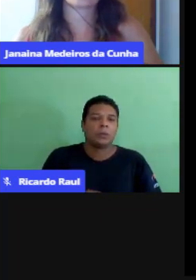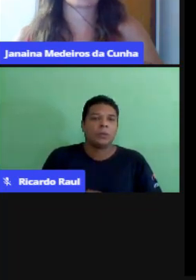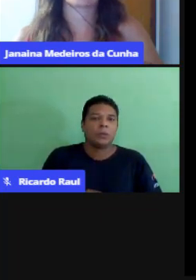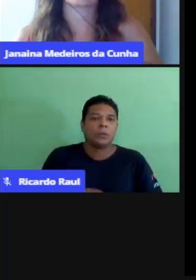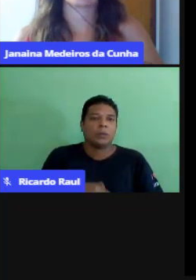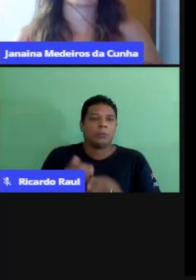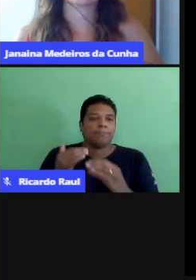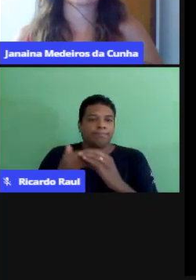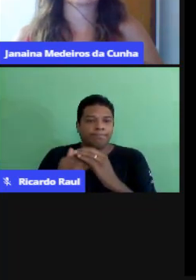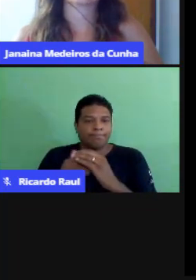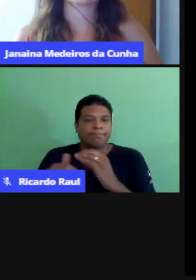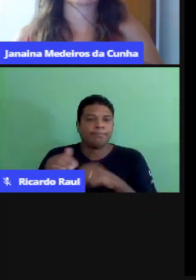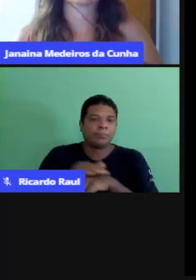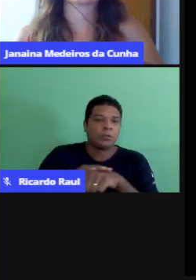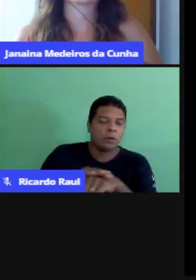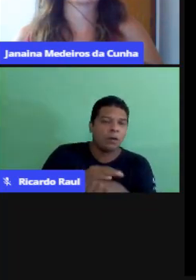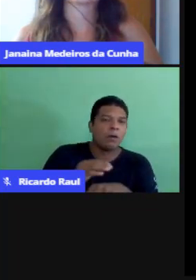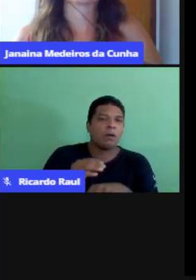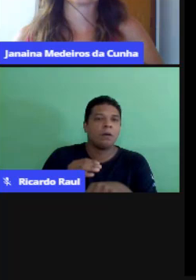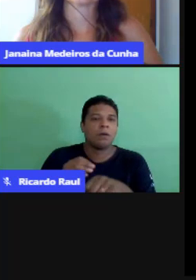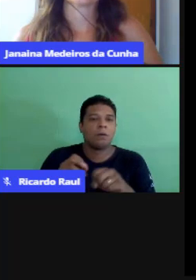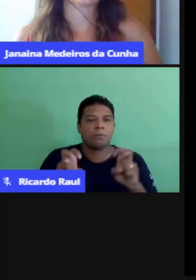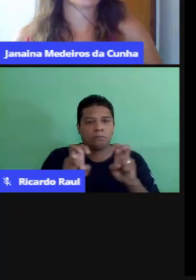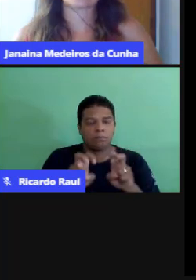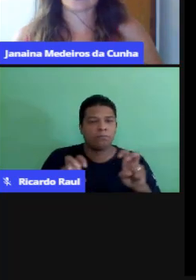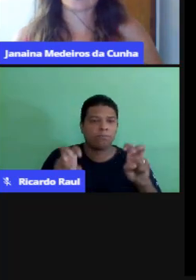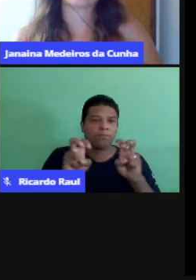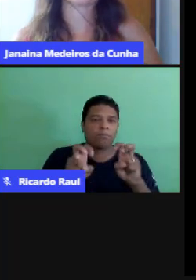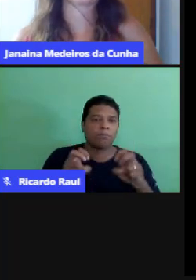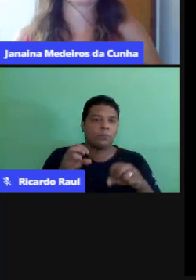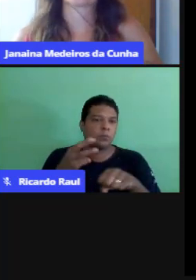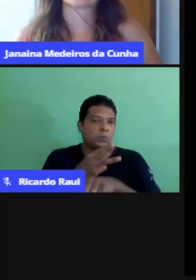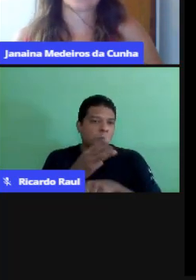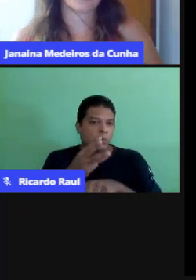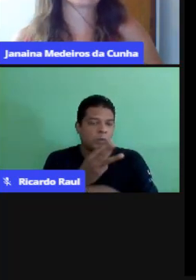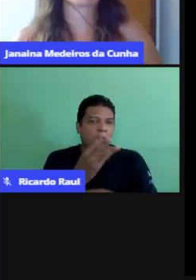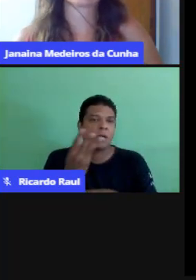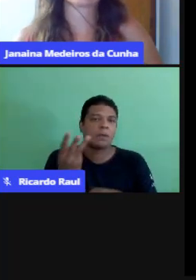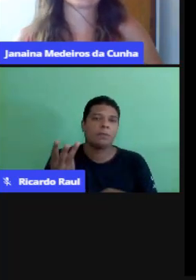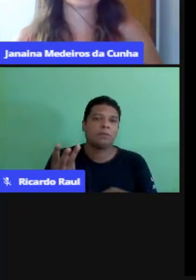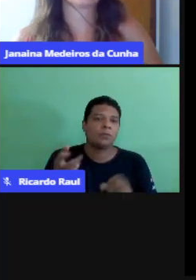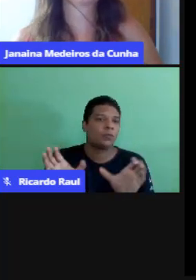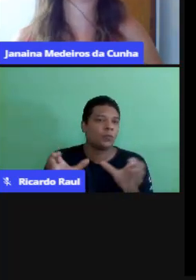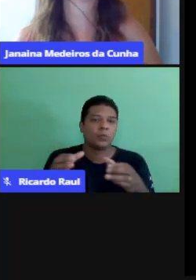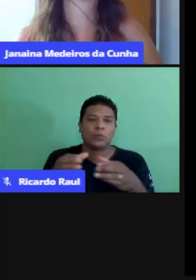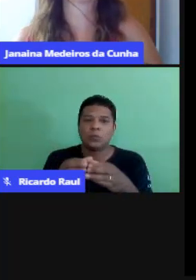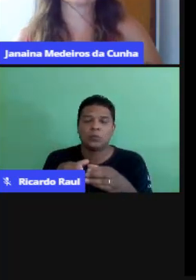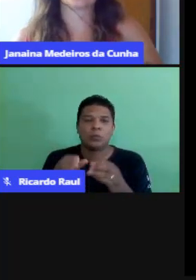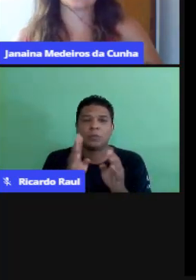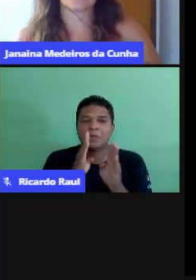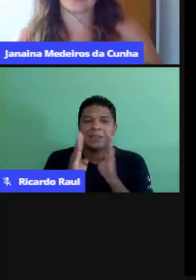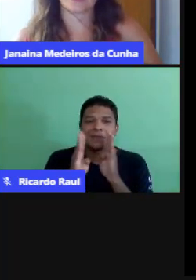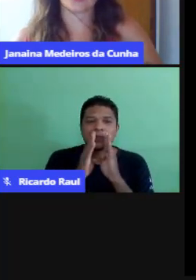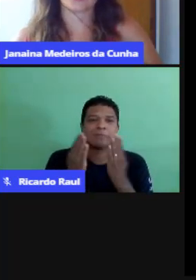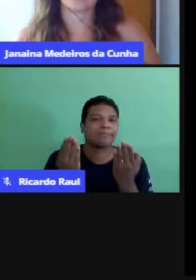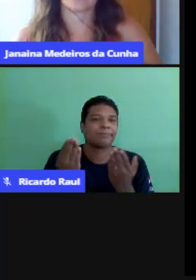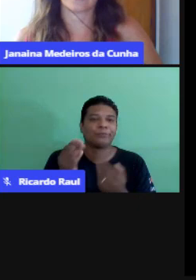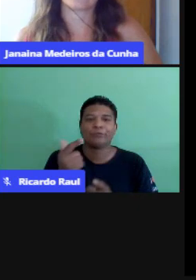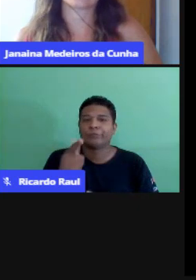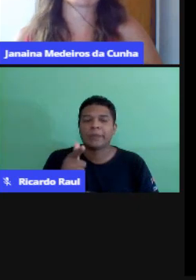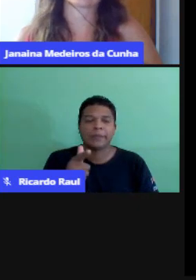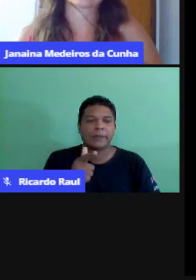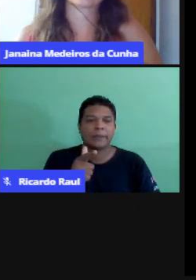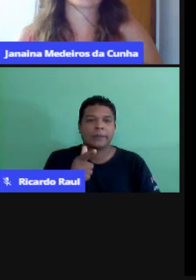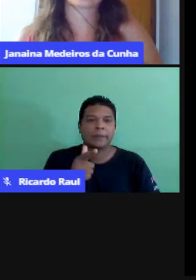chat, de um WhatsApp, de um grupo de WhatsApp, de um grupo de Facebook, por conta da internet,